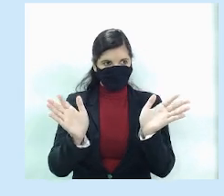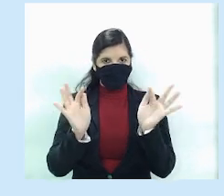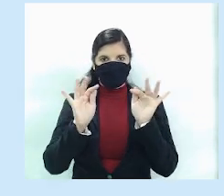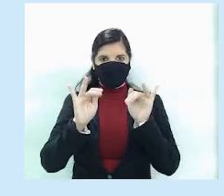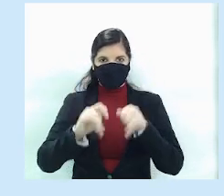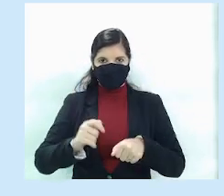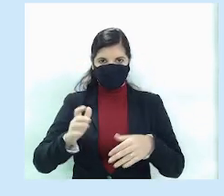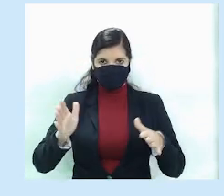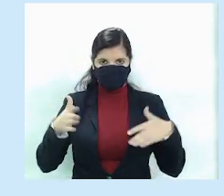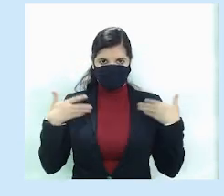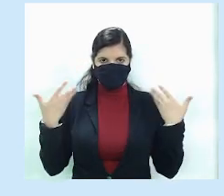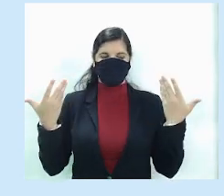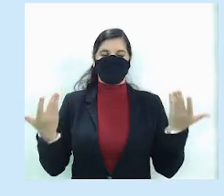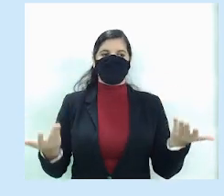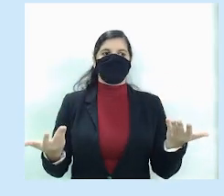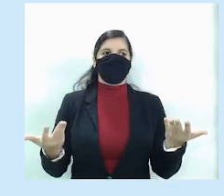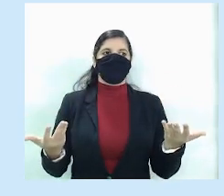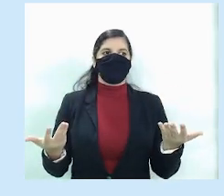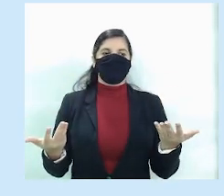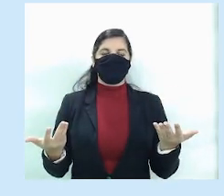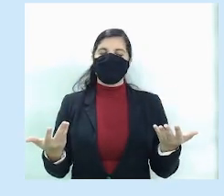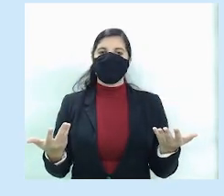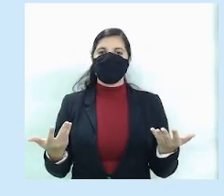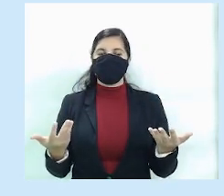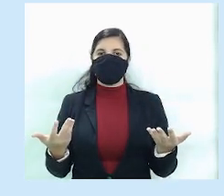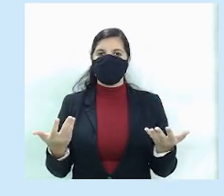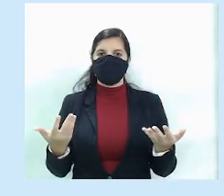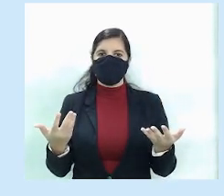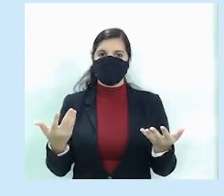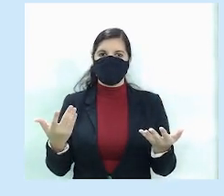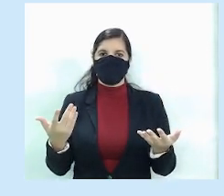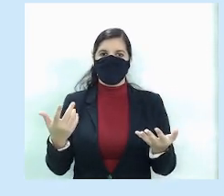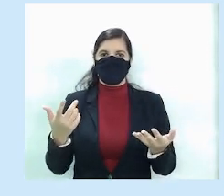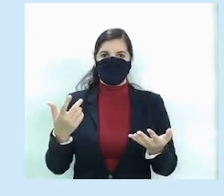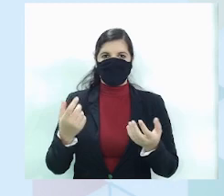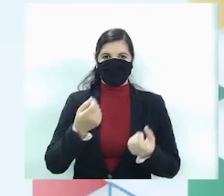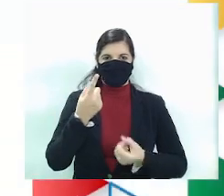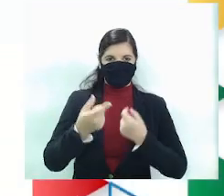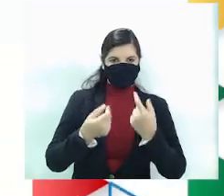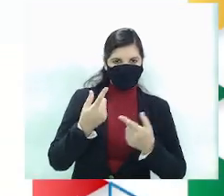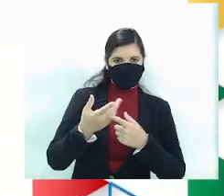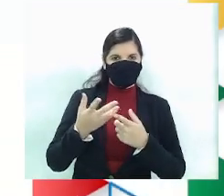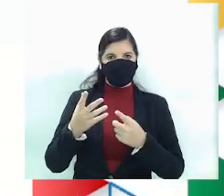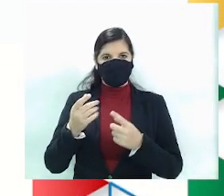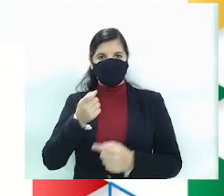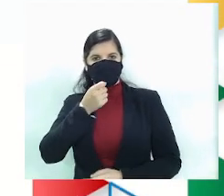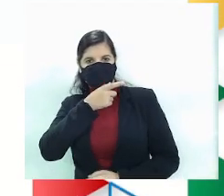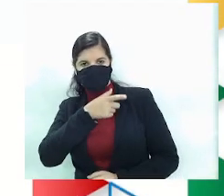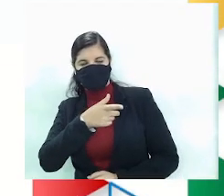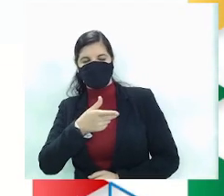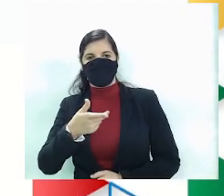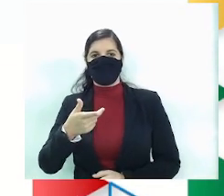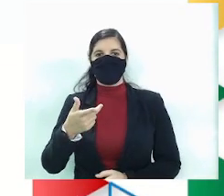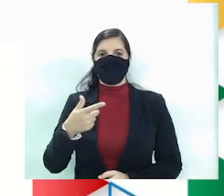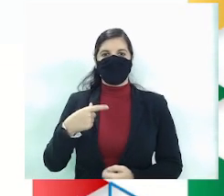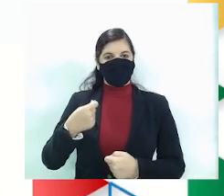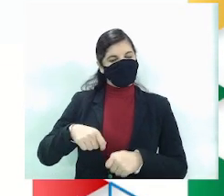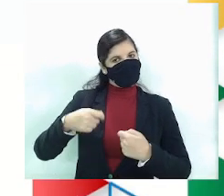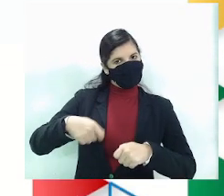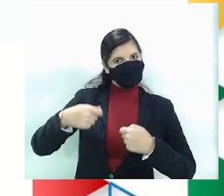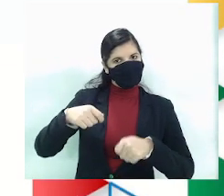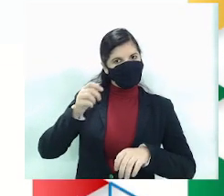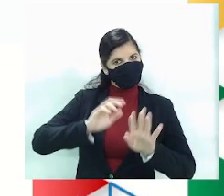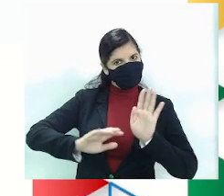final inesperado, como a gente já falou, algo que muitas vezes provoca humor, mas que a gente deve